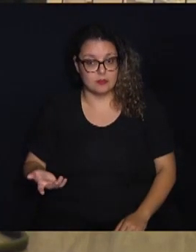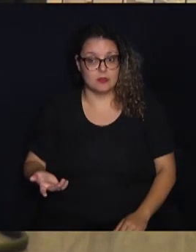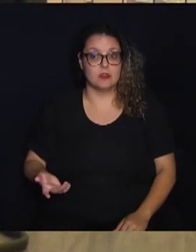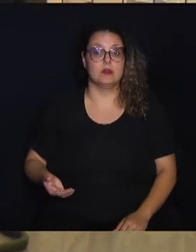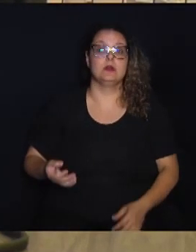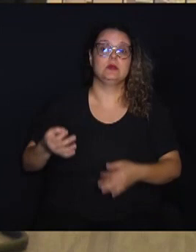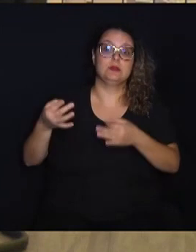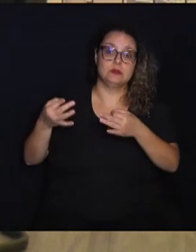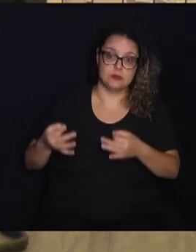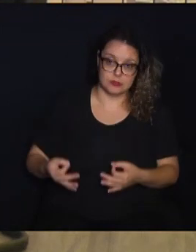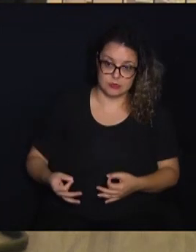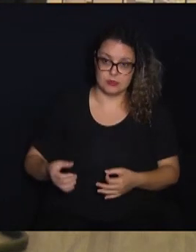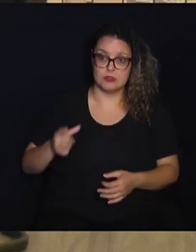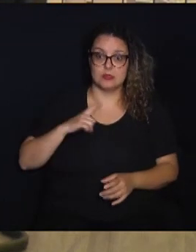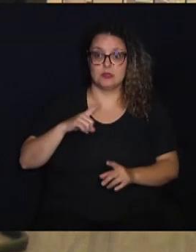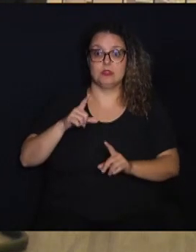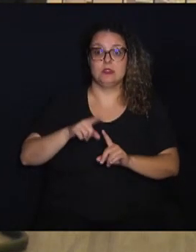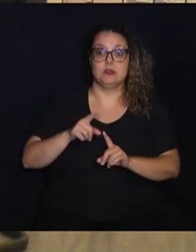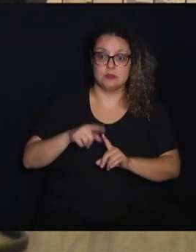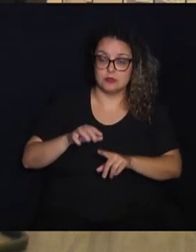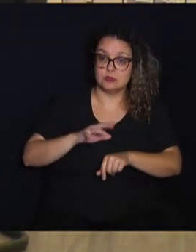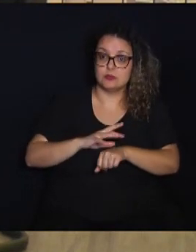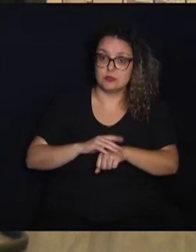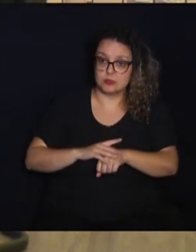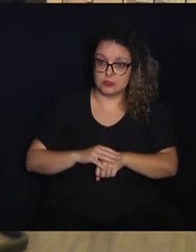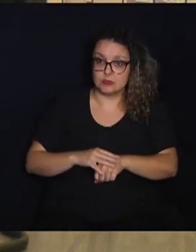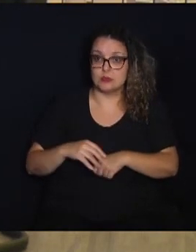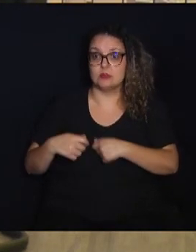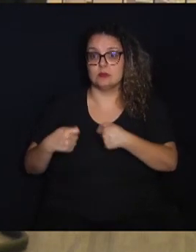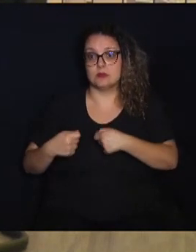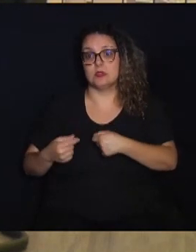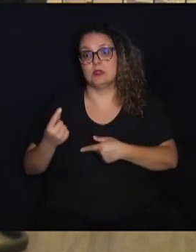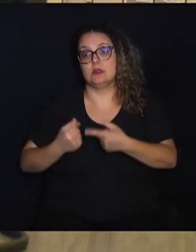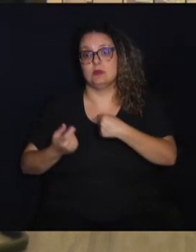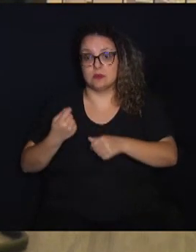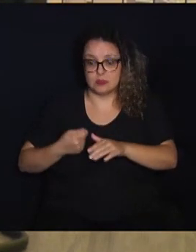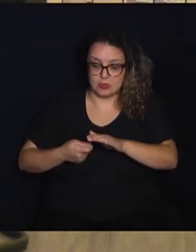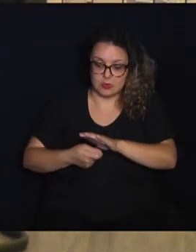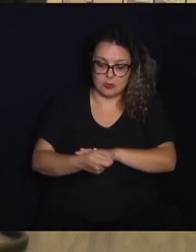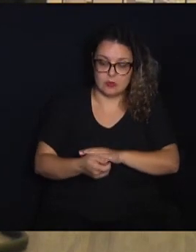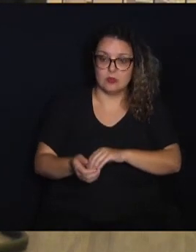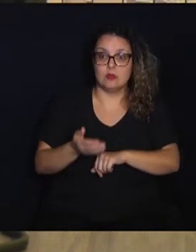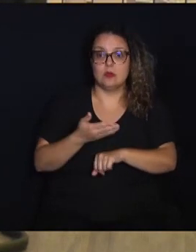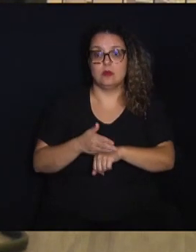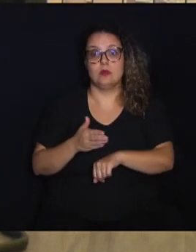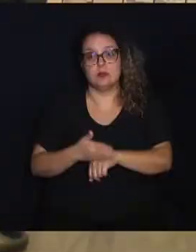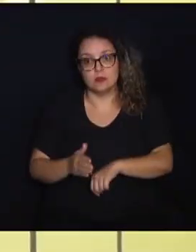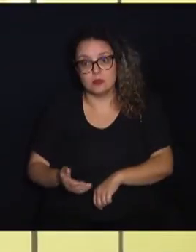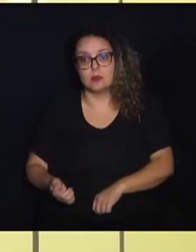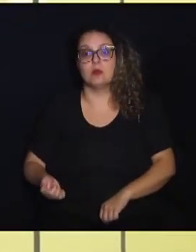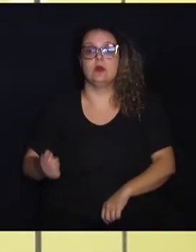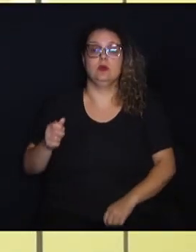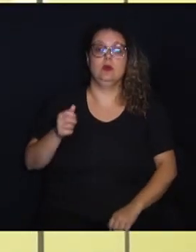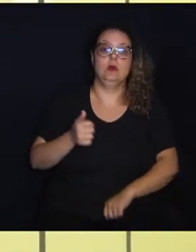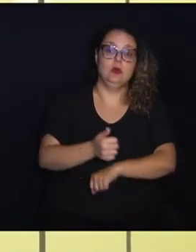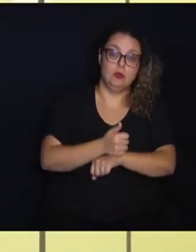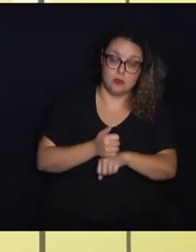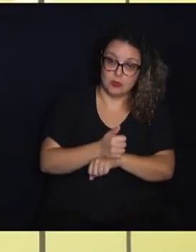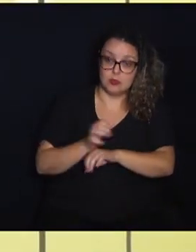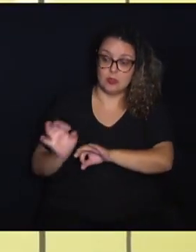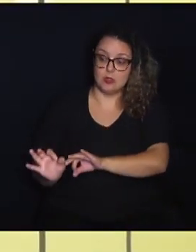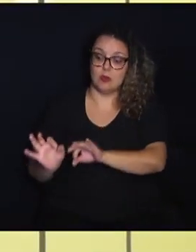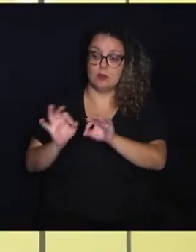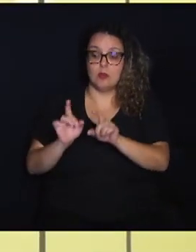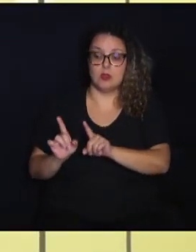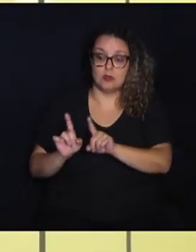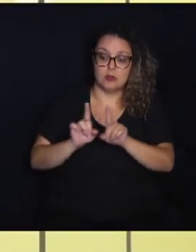ela tem a determinada patologia, ela precisa investir num profissional que possa acompanhar ela